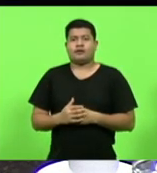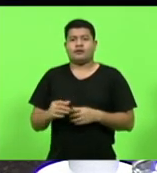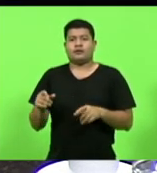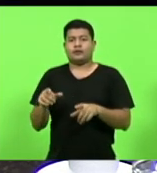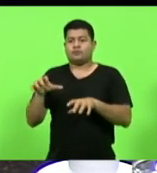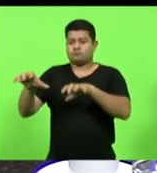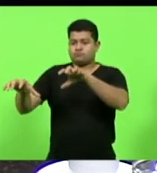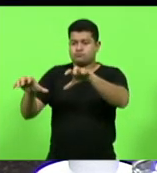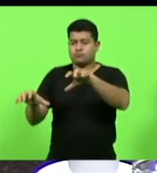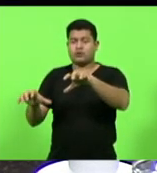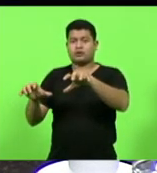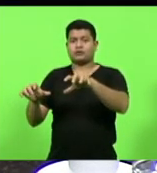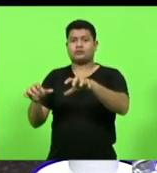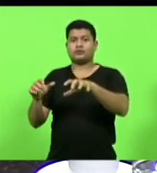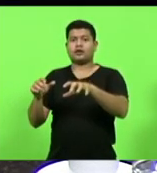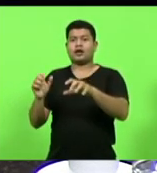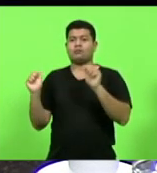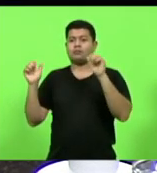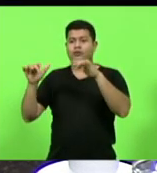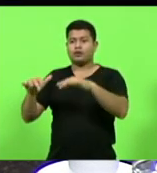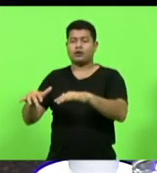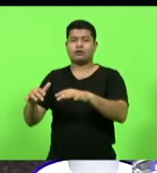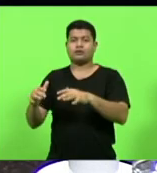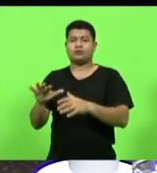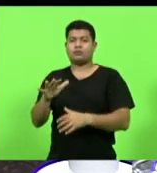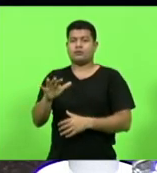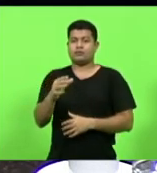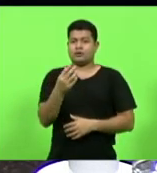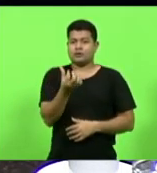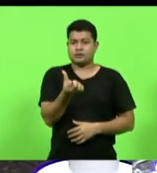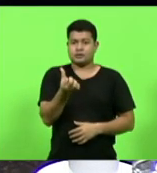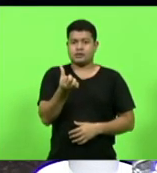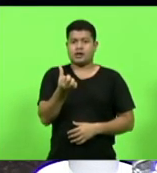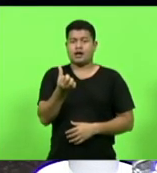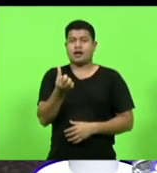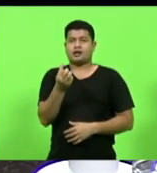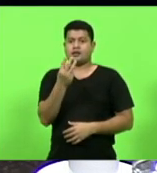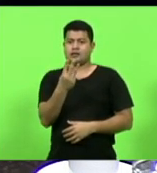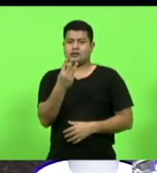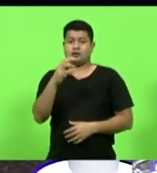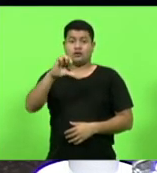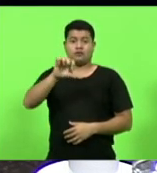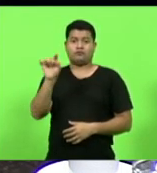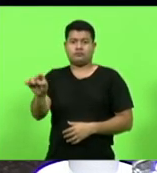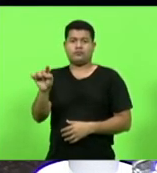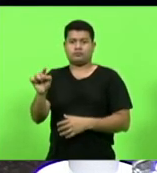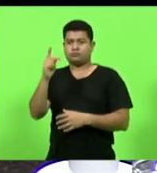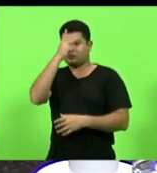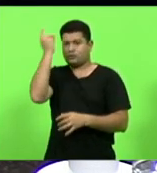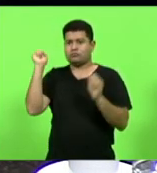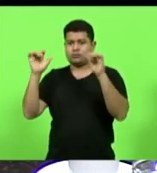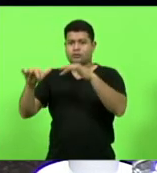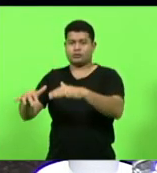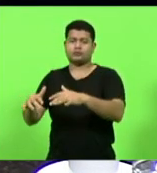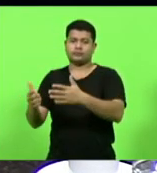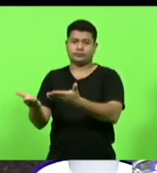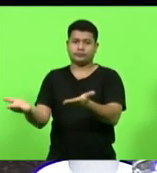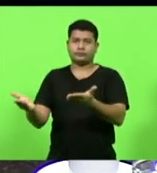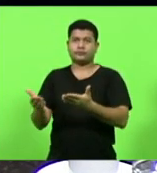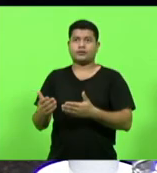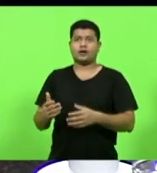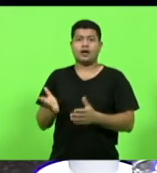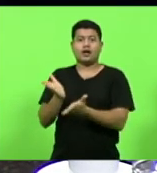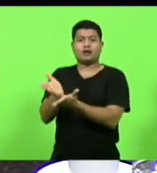um com capacidade para 3 mil pessoas. Possui divisórias articuladas que permitem ainda que cada auditório seja dividido em 24